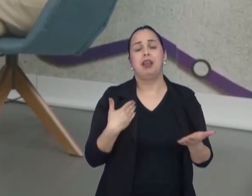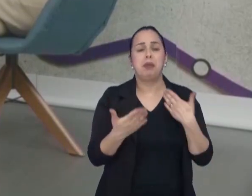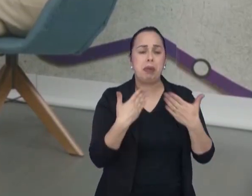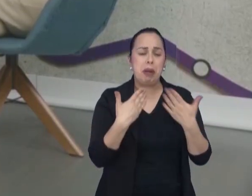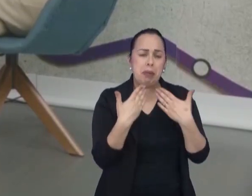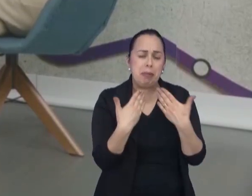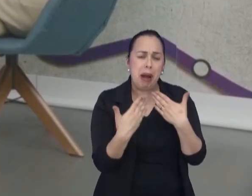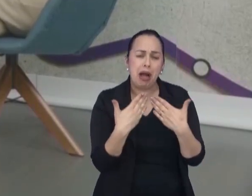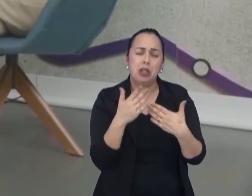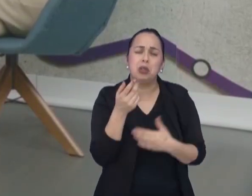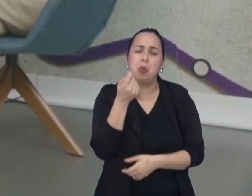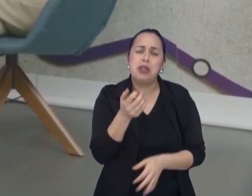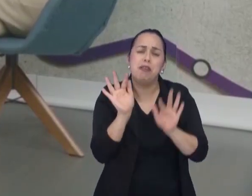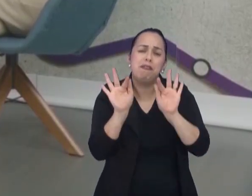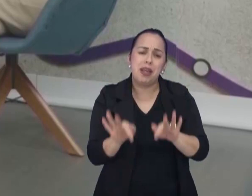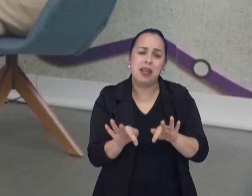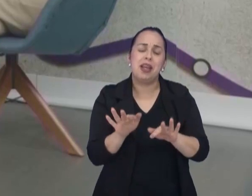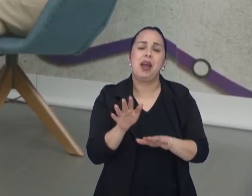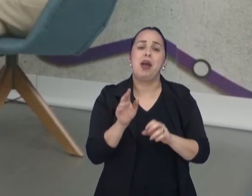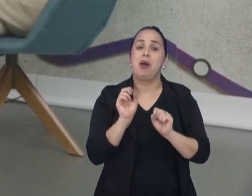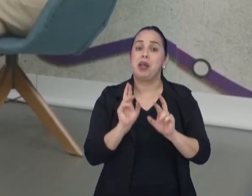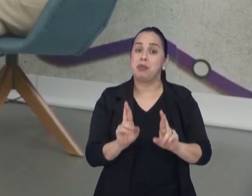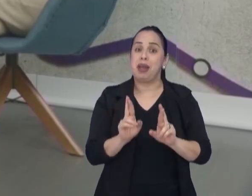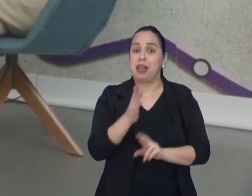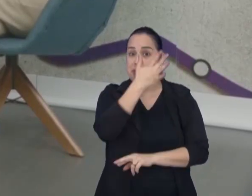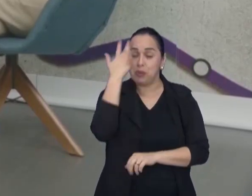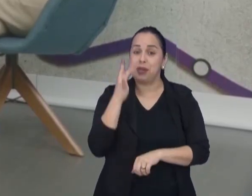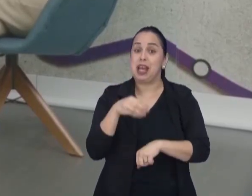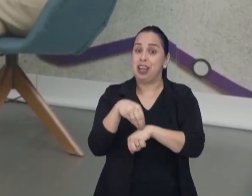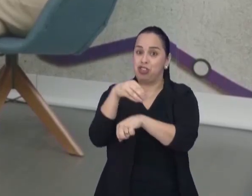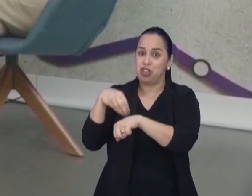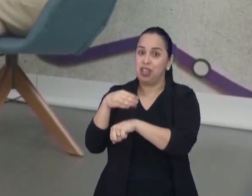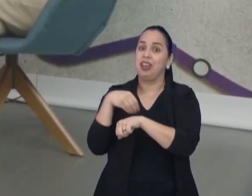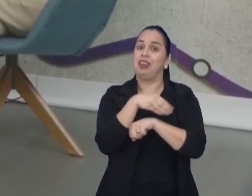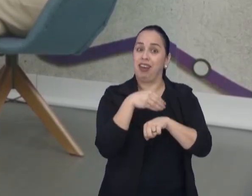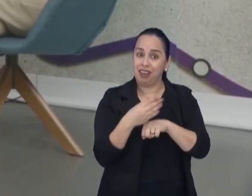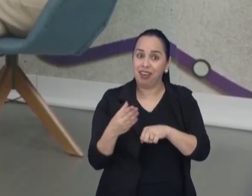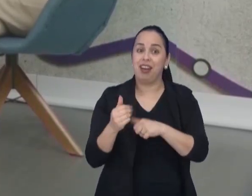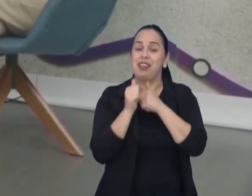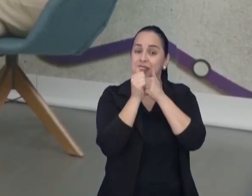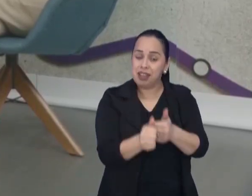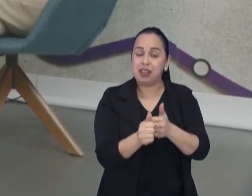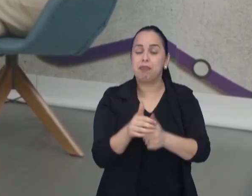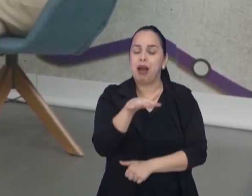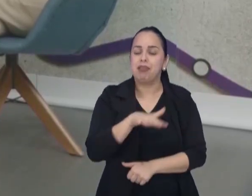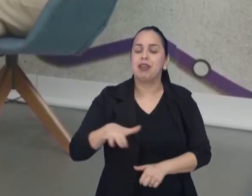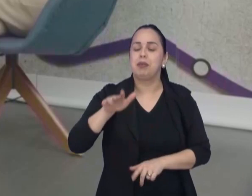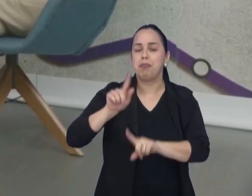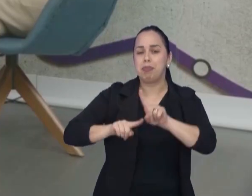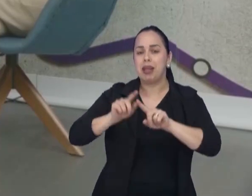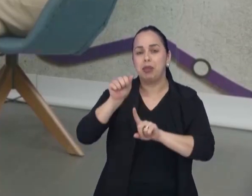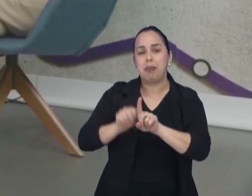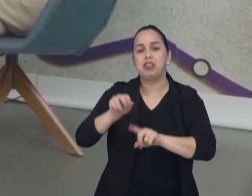no finalzinho do programa, mas eu acho que o pessoal vai seguir bastante dicas aí, os desafios também, perfeito, né, para seguir nesse mês de junho, mas os outros